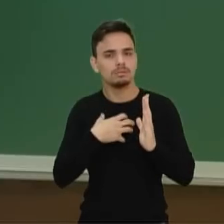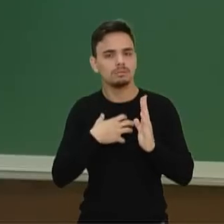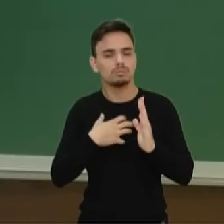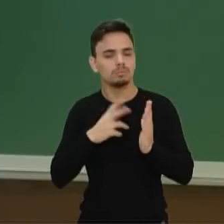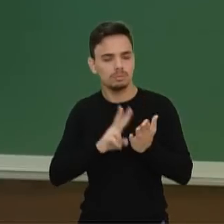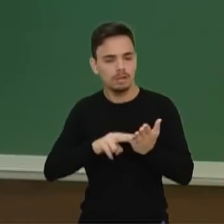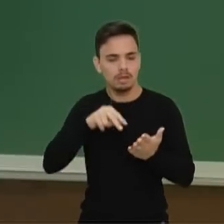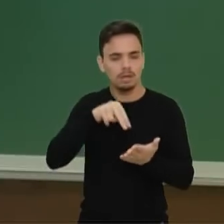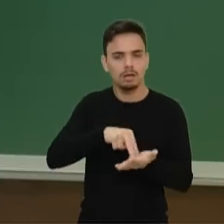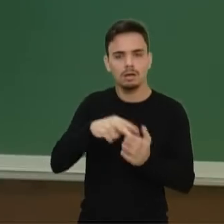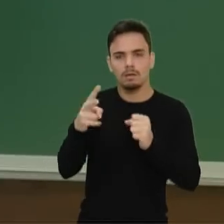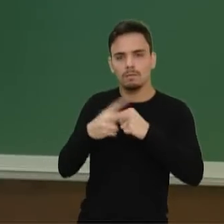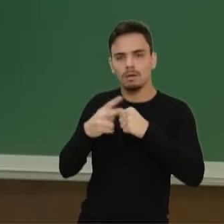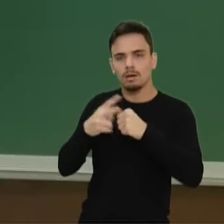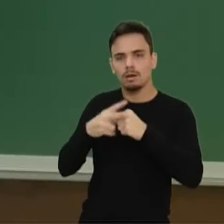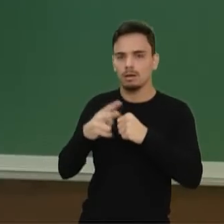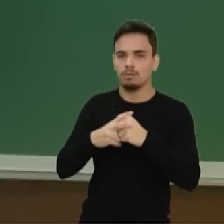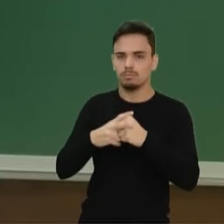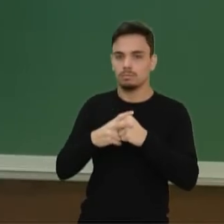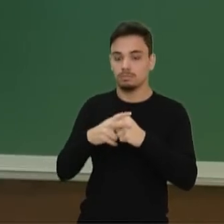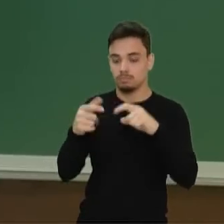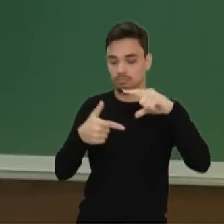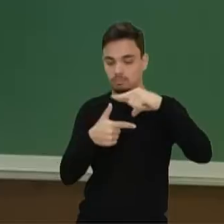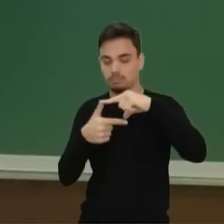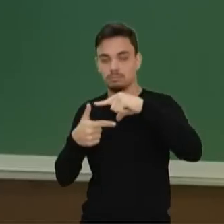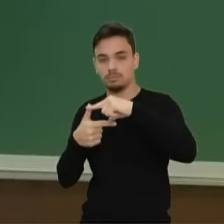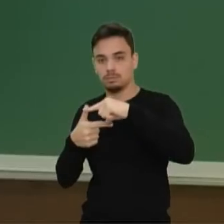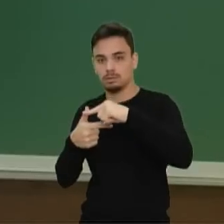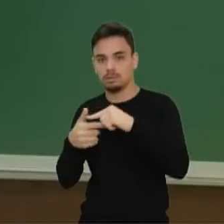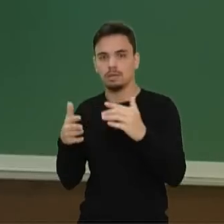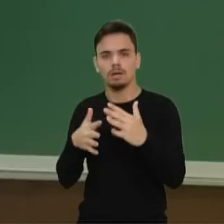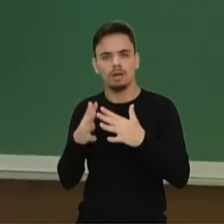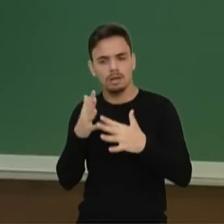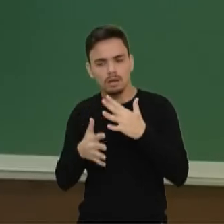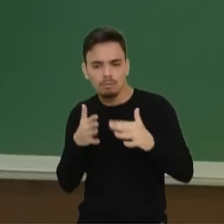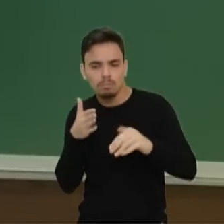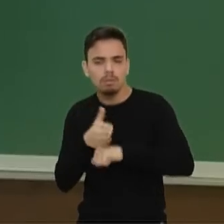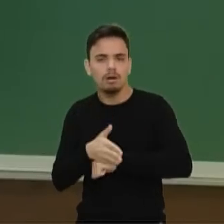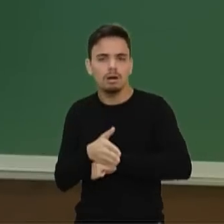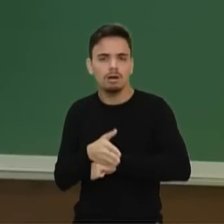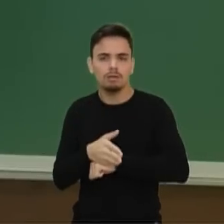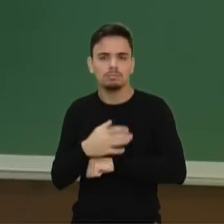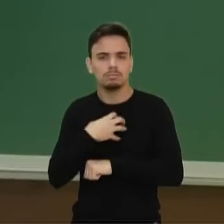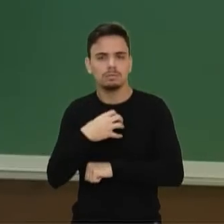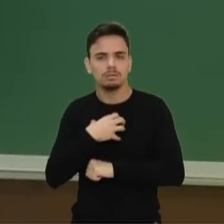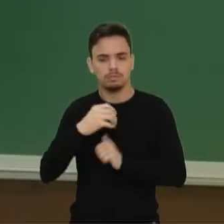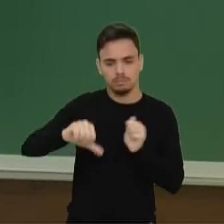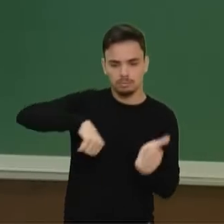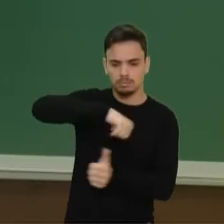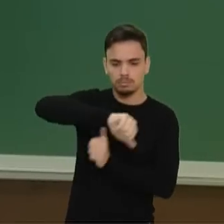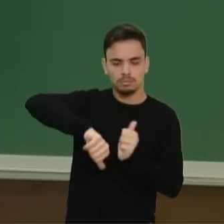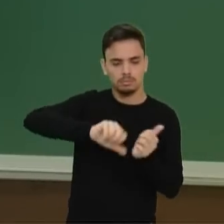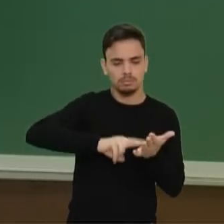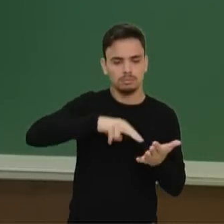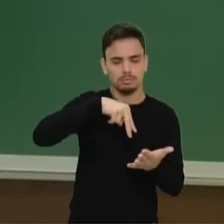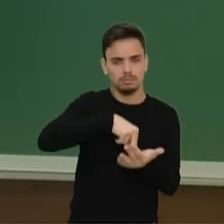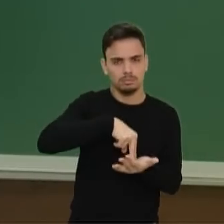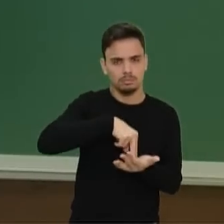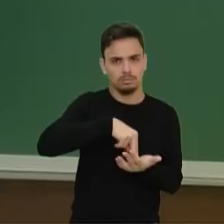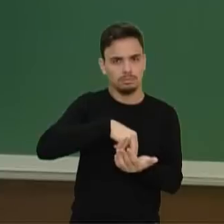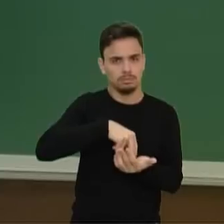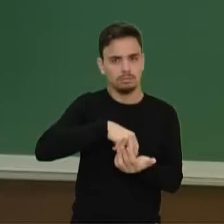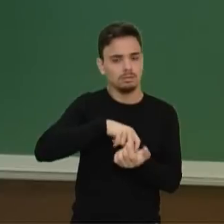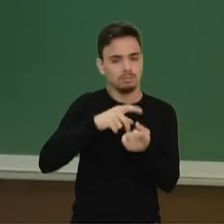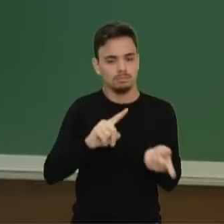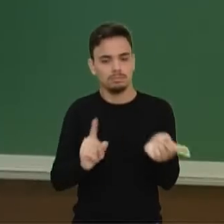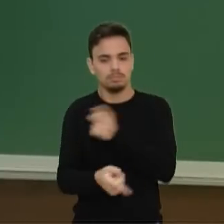ativa nessa tirinha? Interferiria no sentido se transformássemos a voz ativa para a